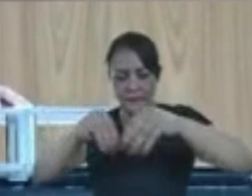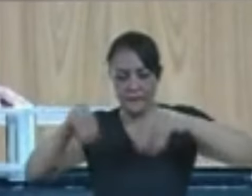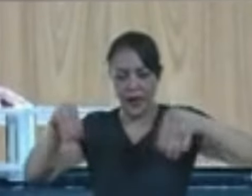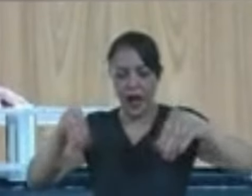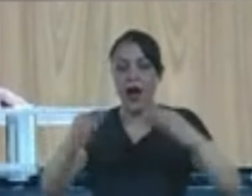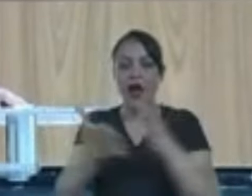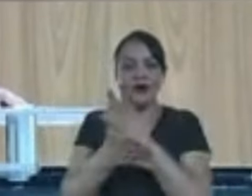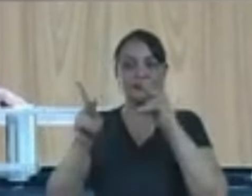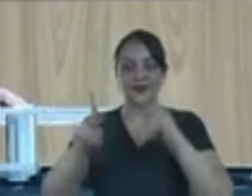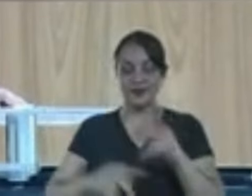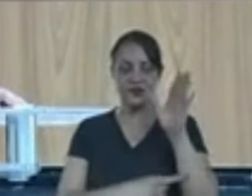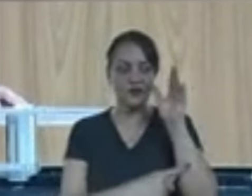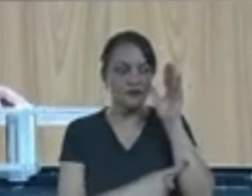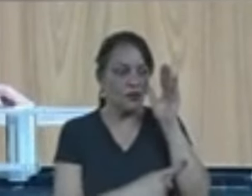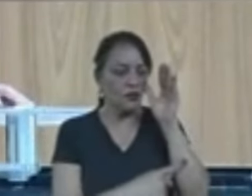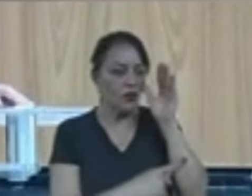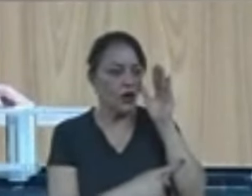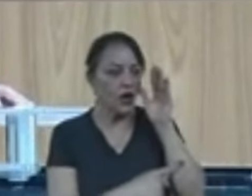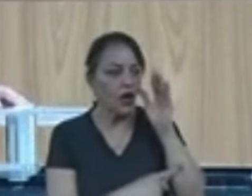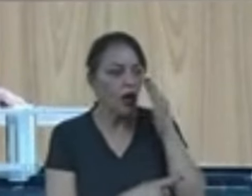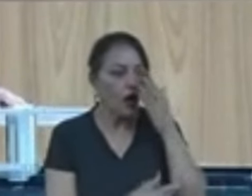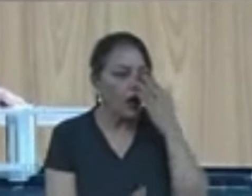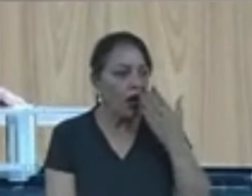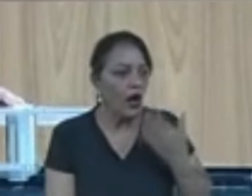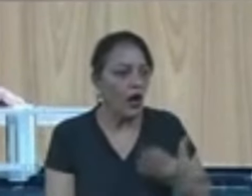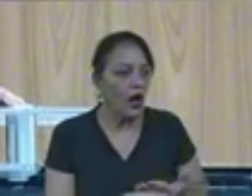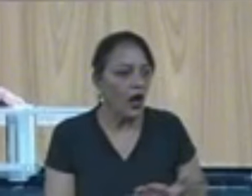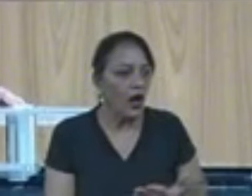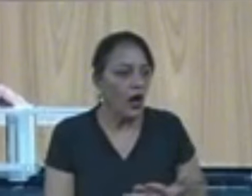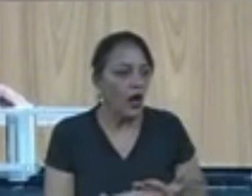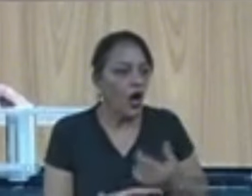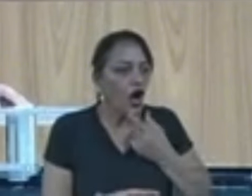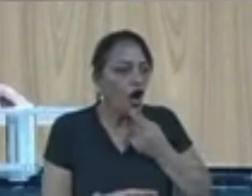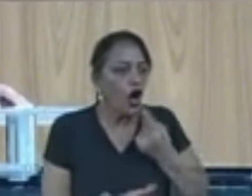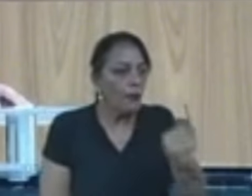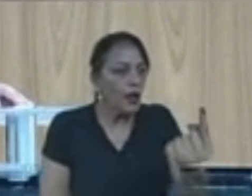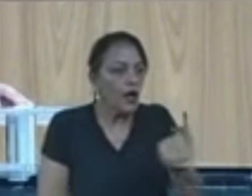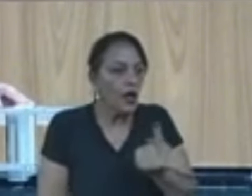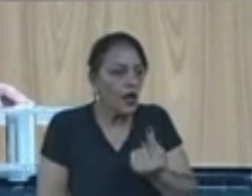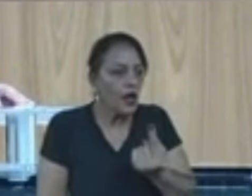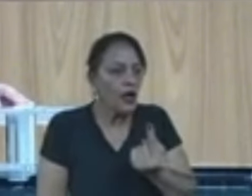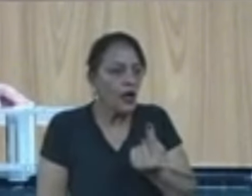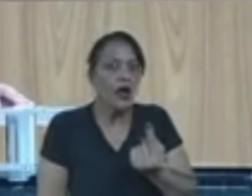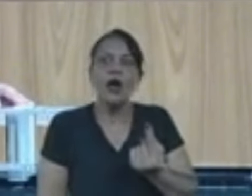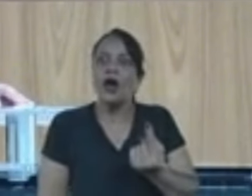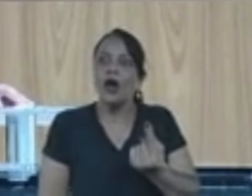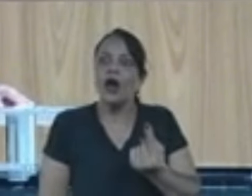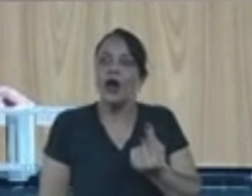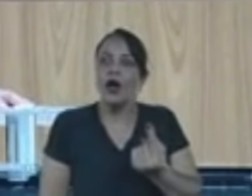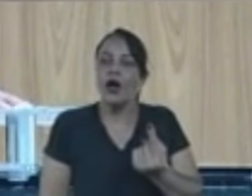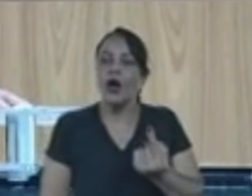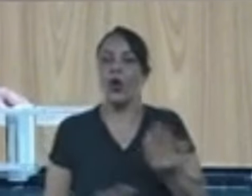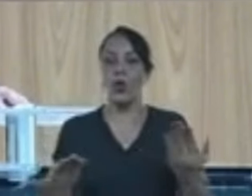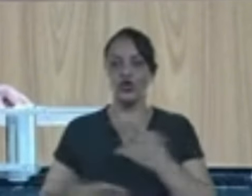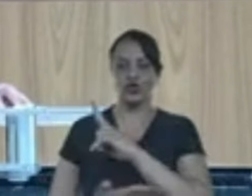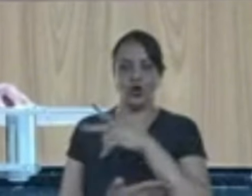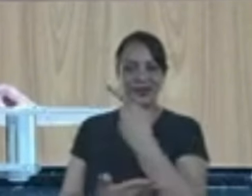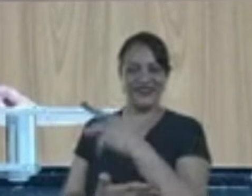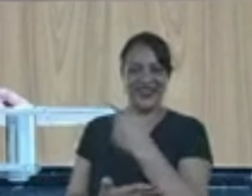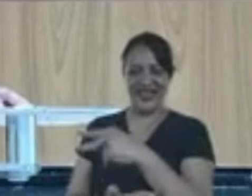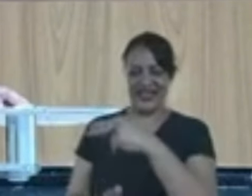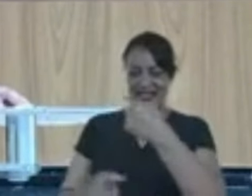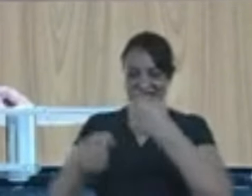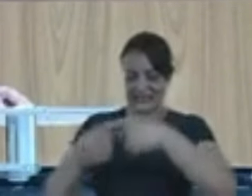e ele na maior má vontade que vocês possam imaginar. A cidade de Nínive hoje, o nome dela é Assur,